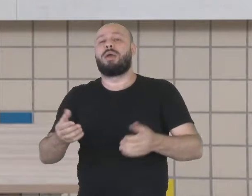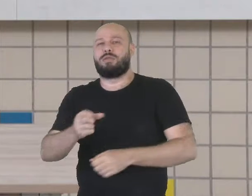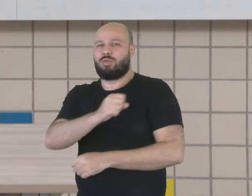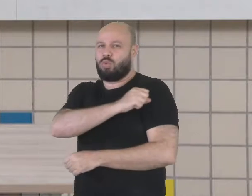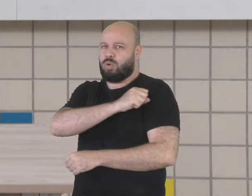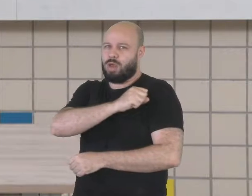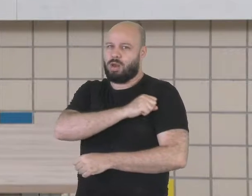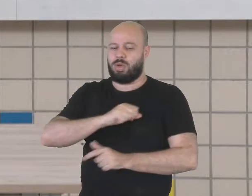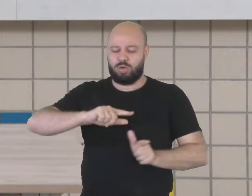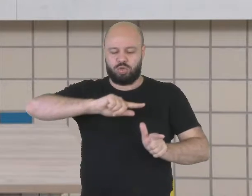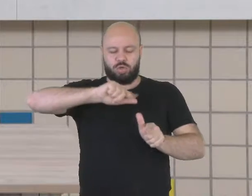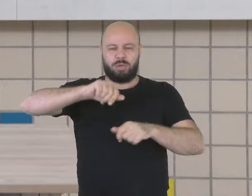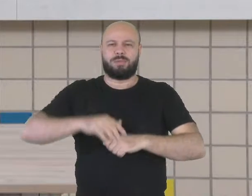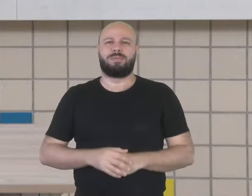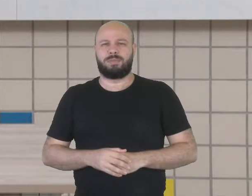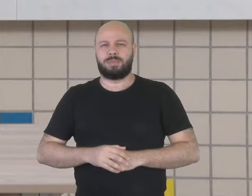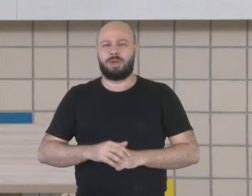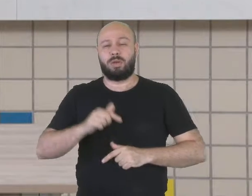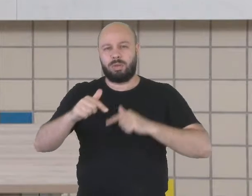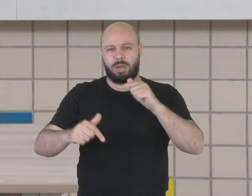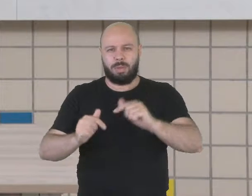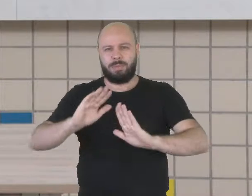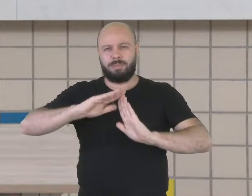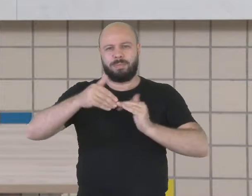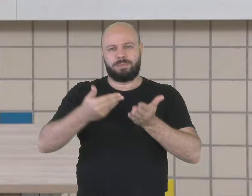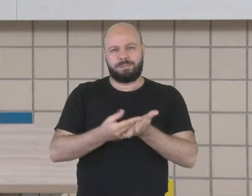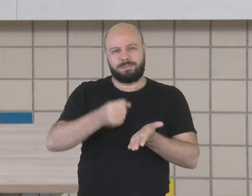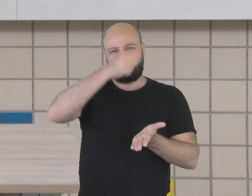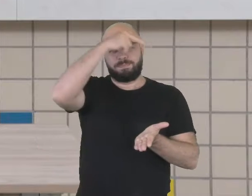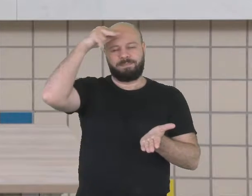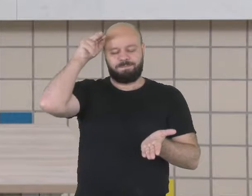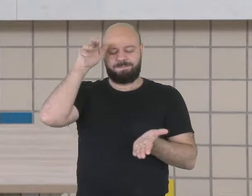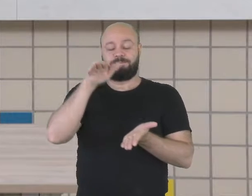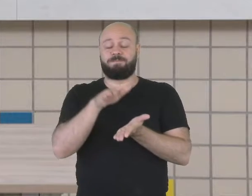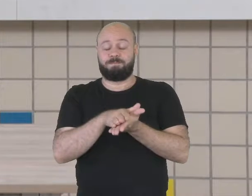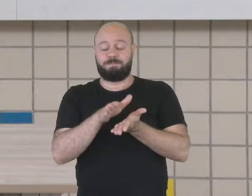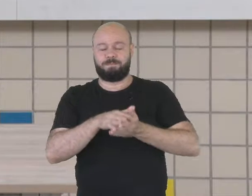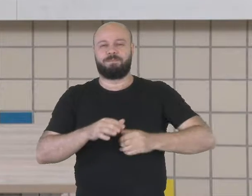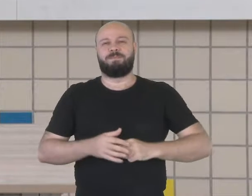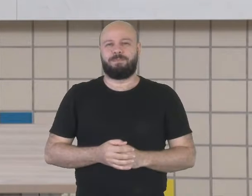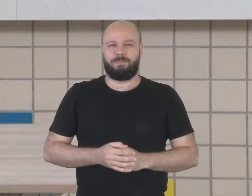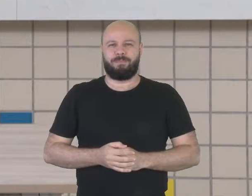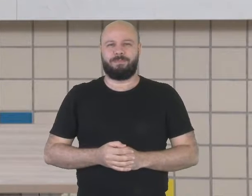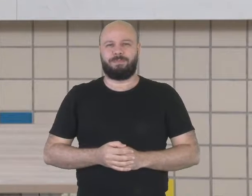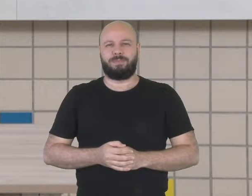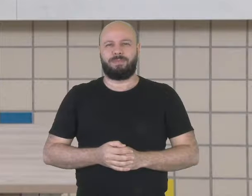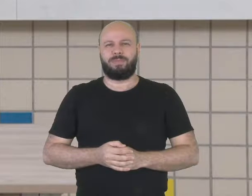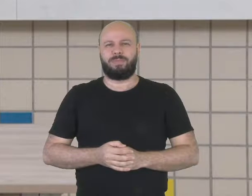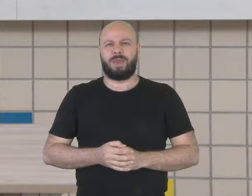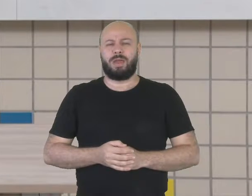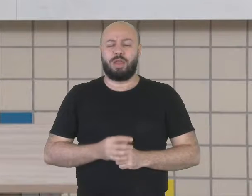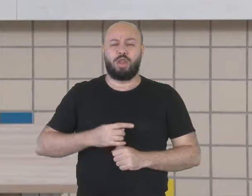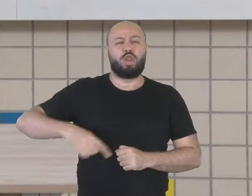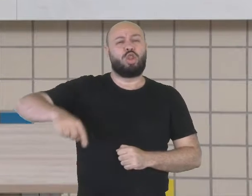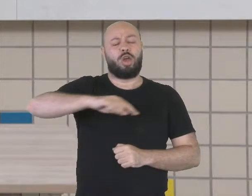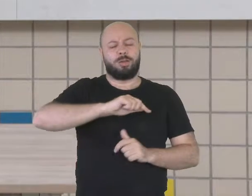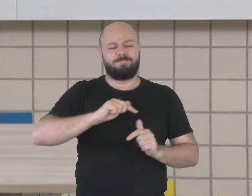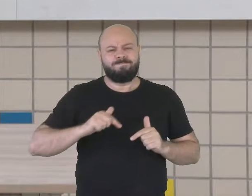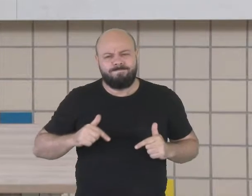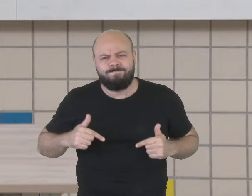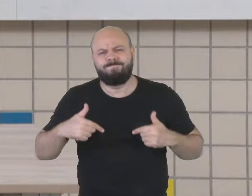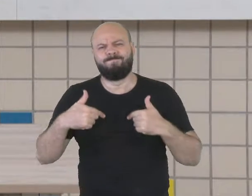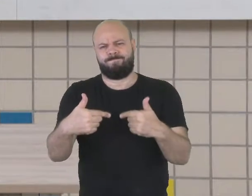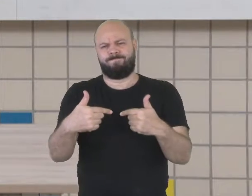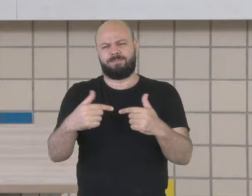Geografia. Eu sou da ETI Vinícius de Moraes, da Rede Municipal de Ensino, e nós nos esforçamos muito. Eu sei que